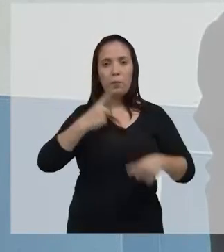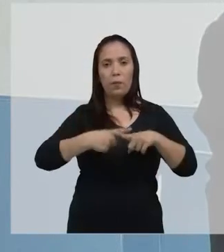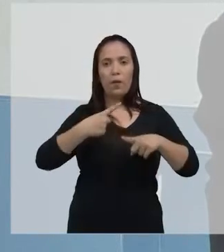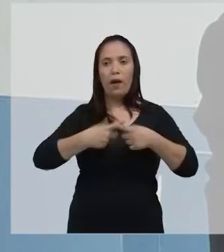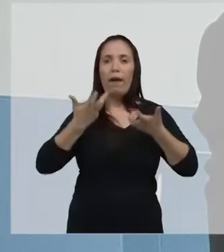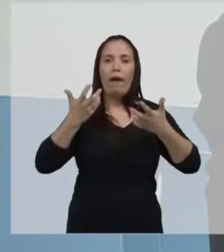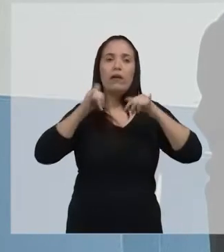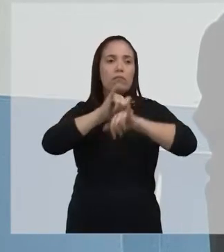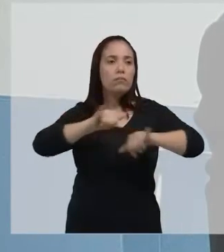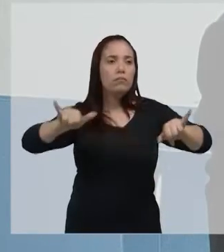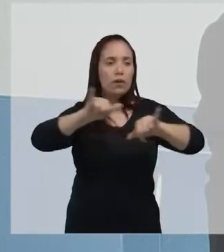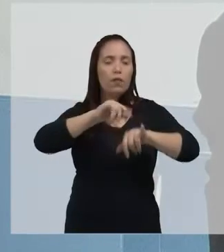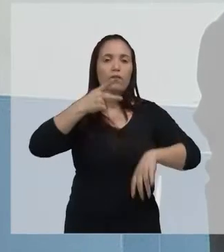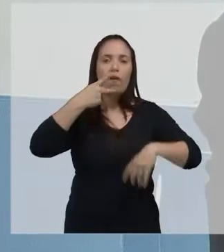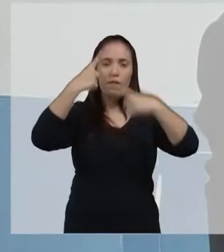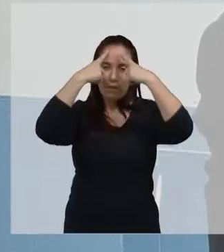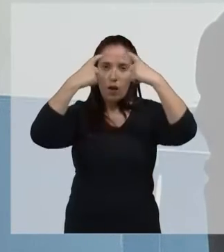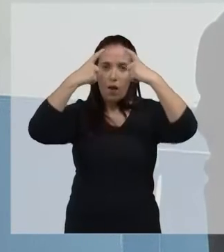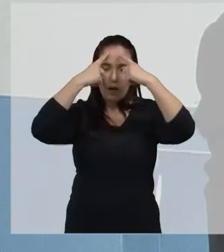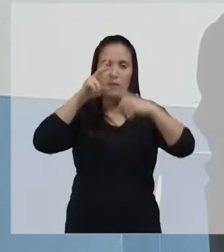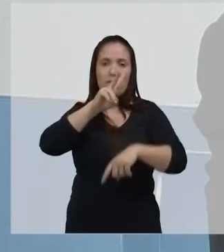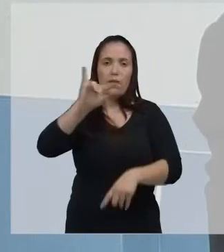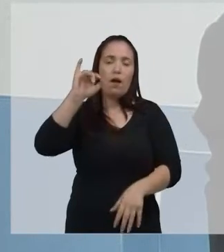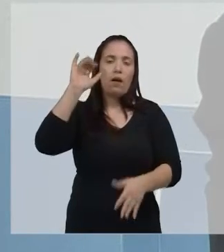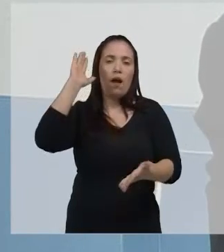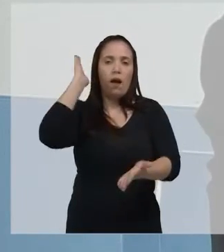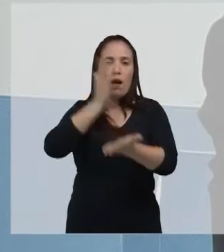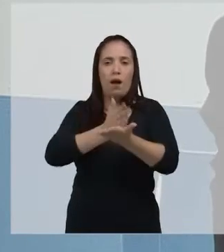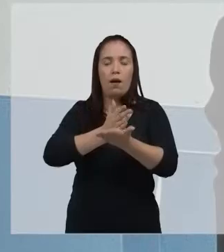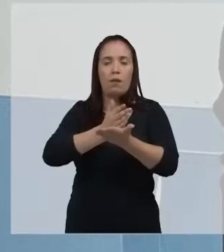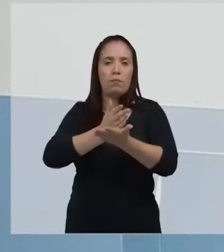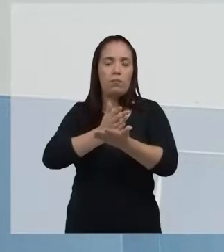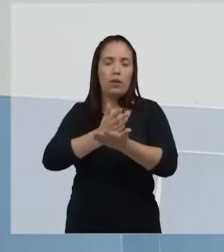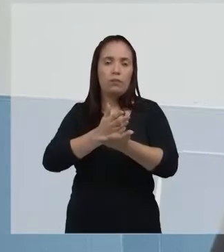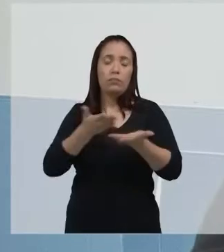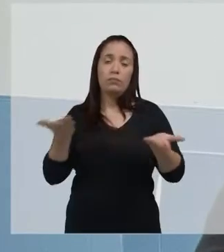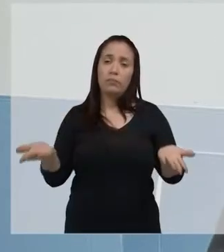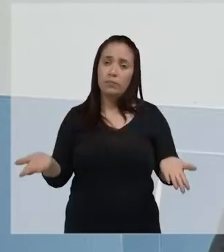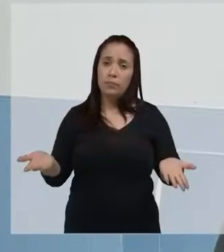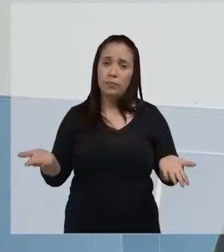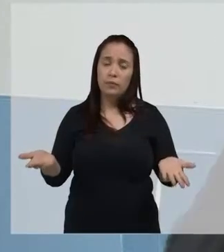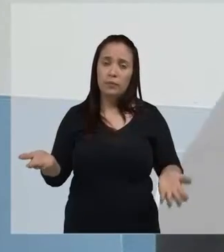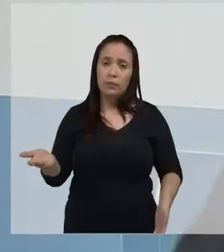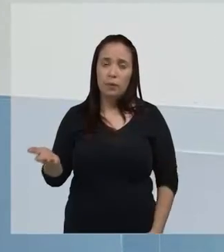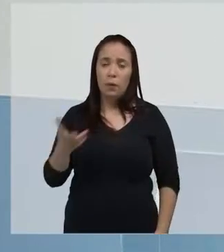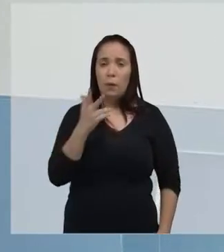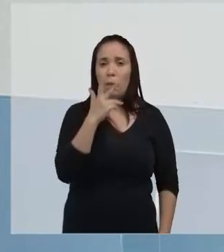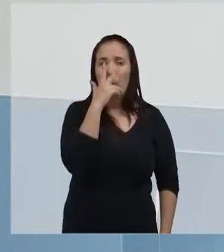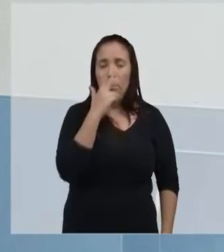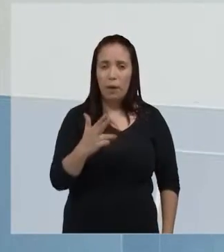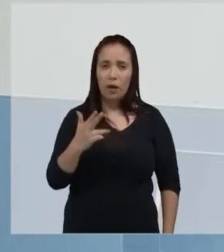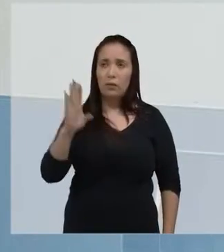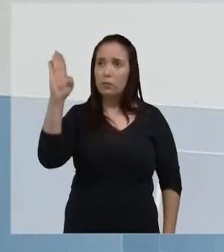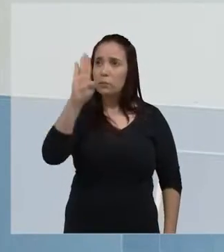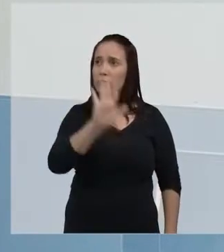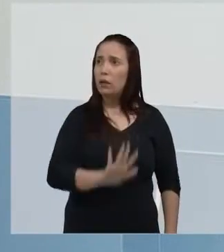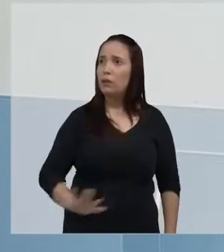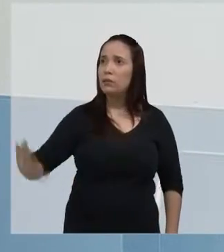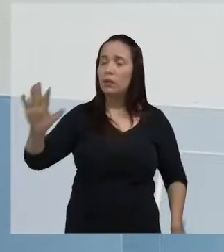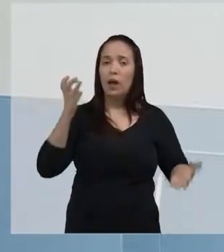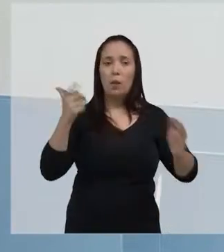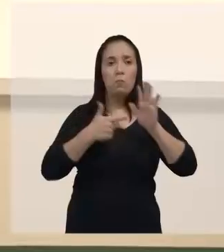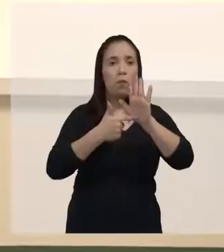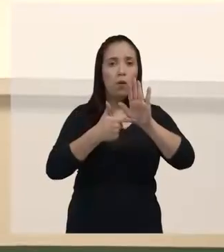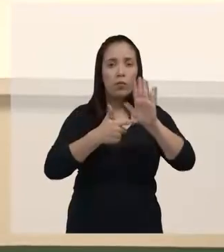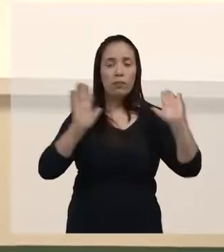currículo para acabar com a violência do nosso Estado. E parece que a plataforma de governo é só